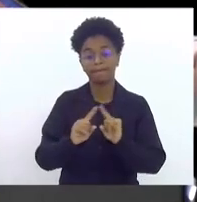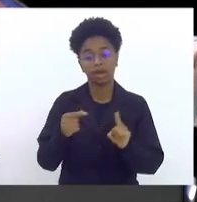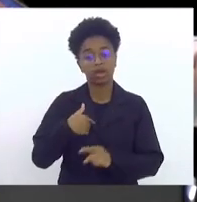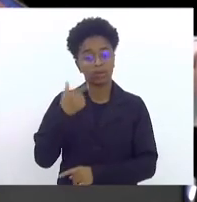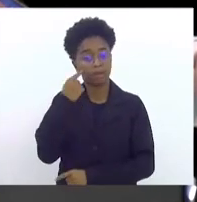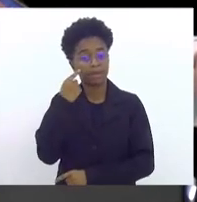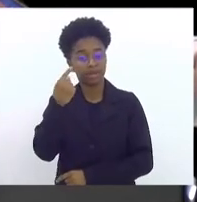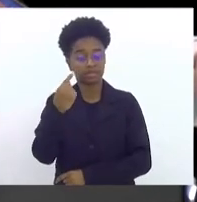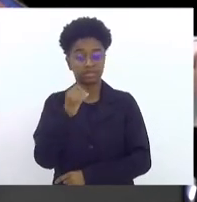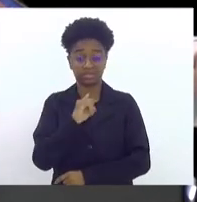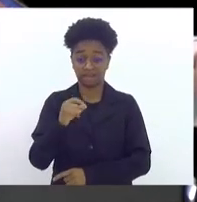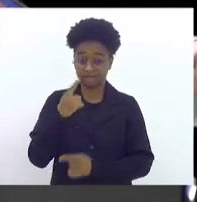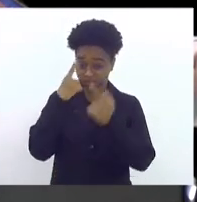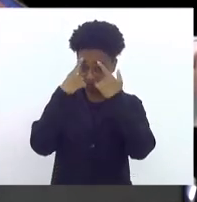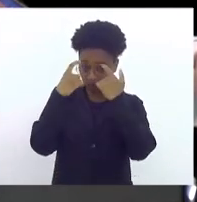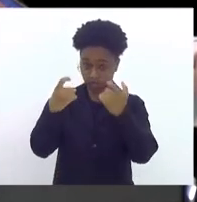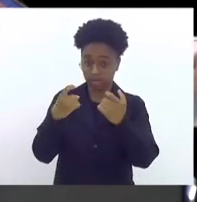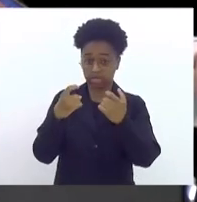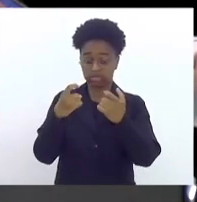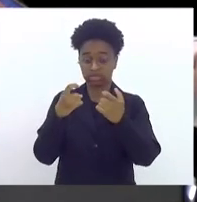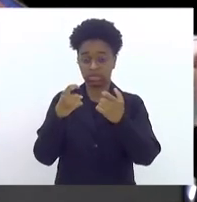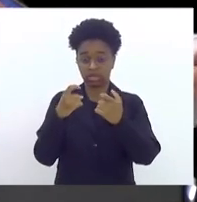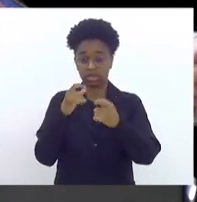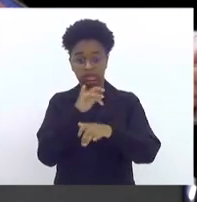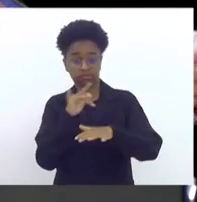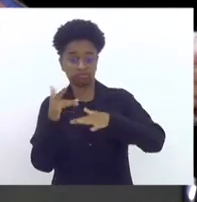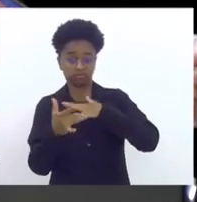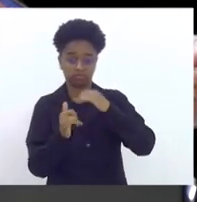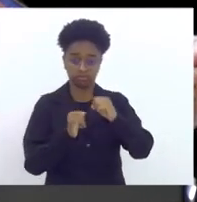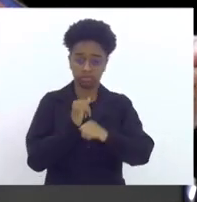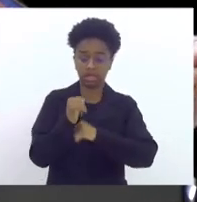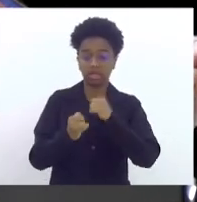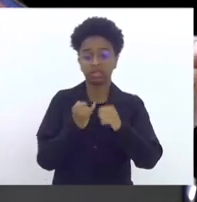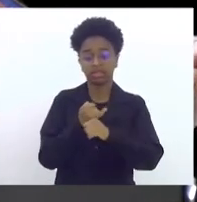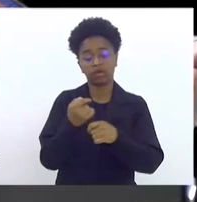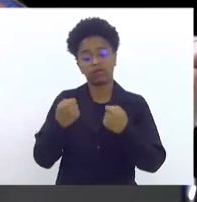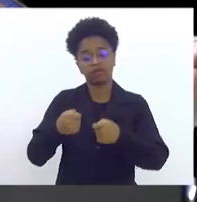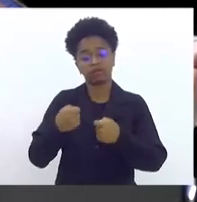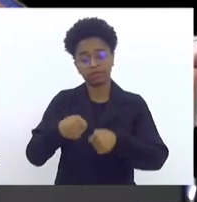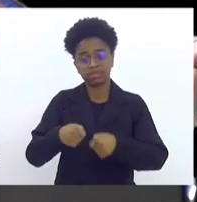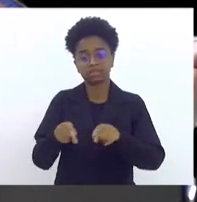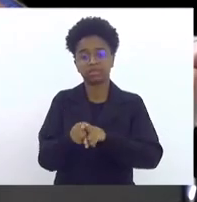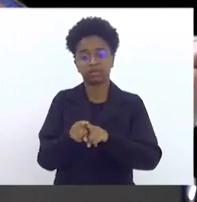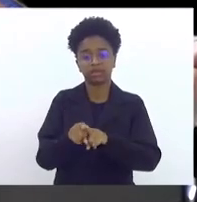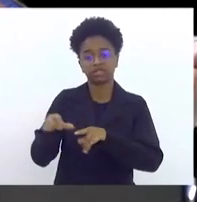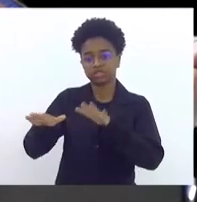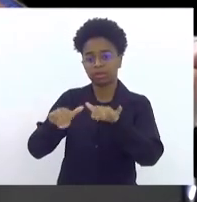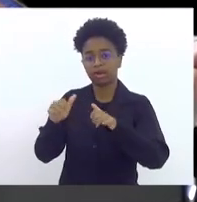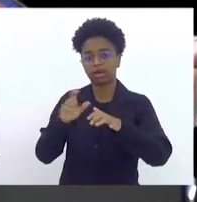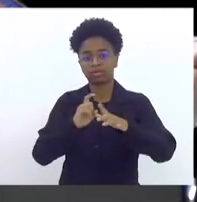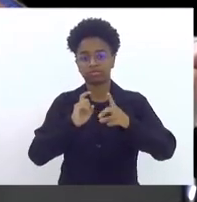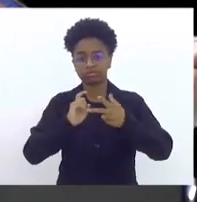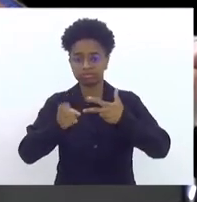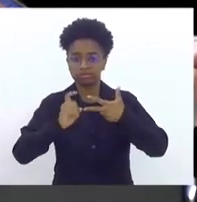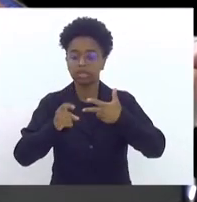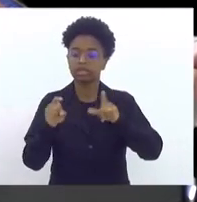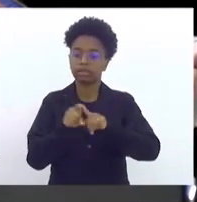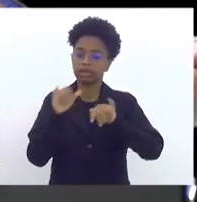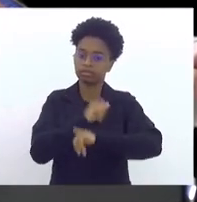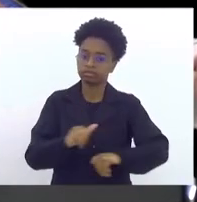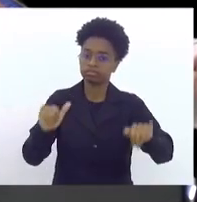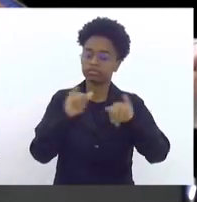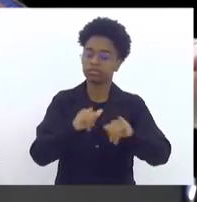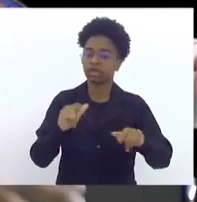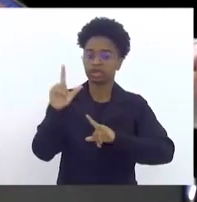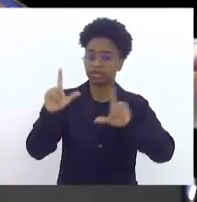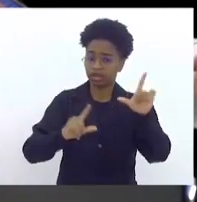penso eu que se a violência na rede talvez o Executivo dele vai ser provocada produzir essas campanhas nas redes também porque os anúncios